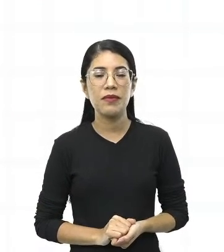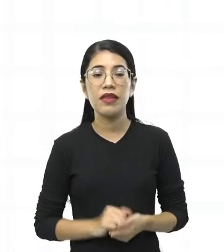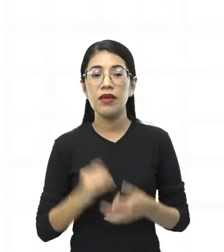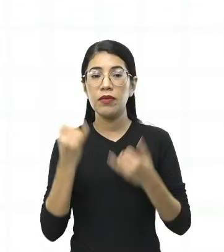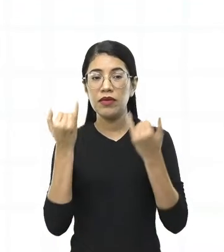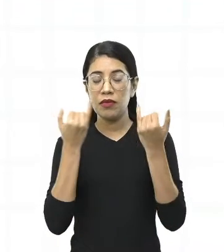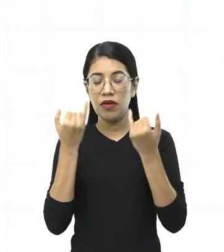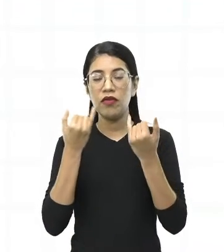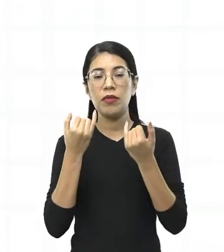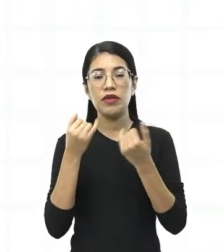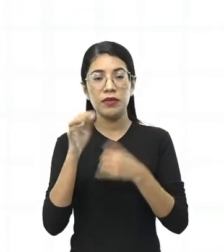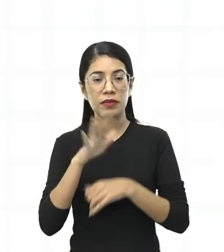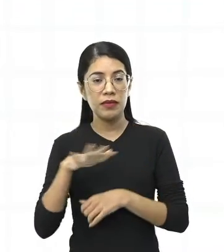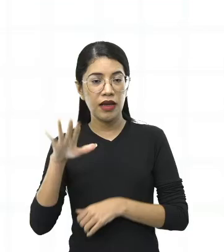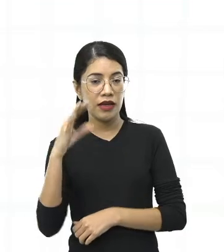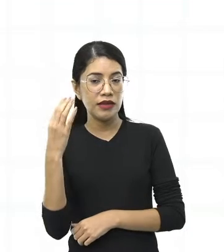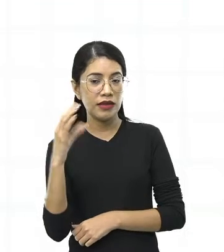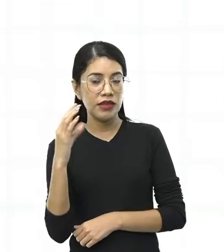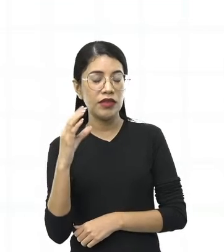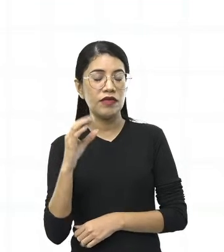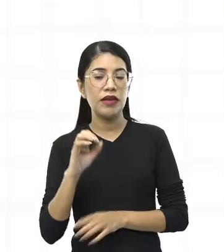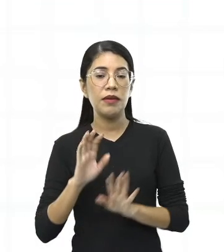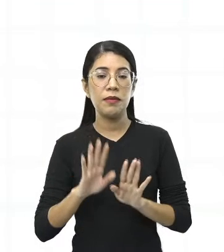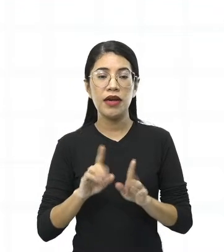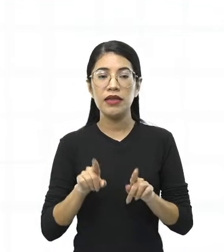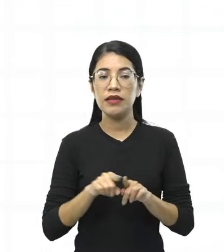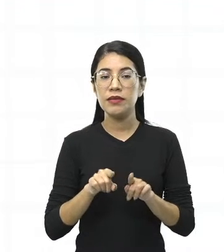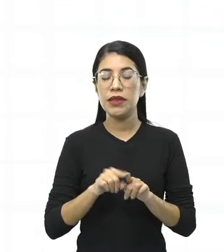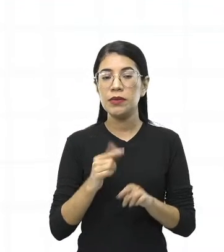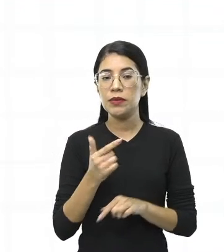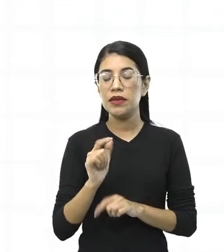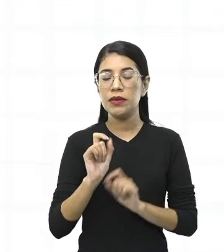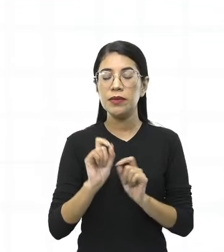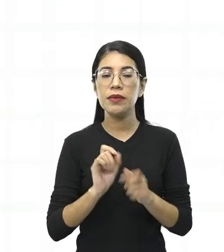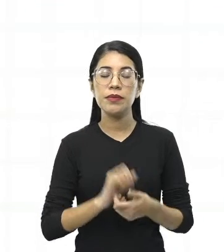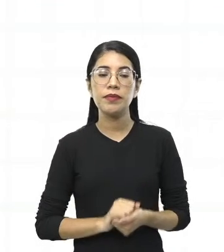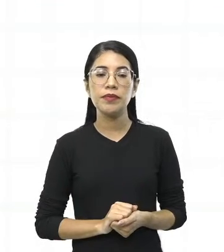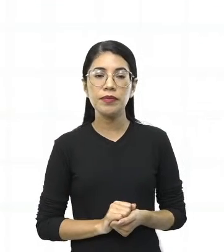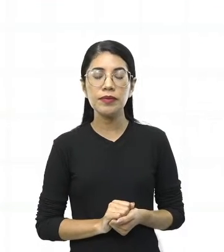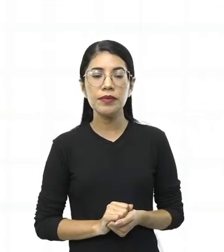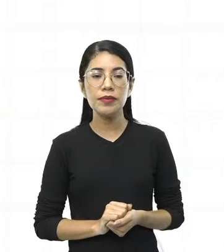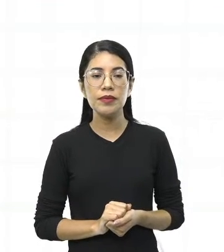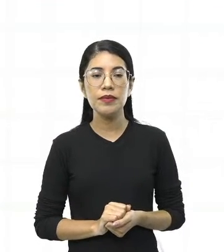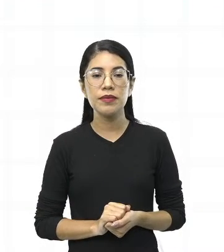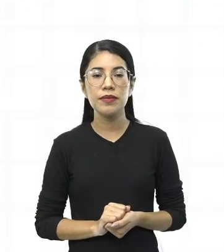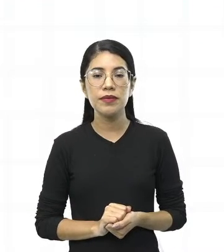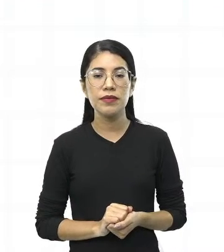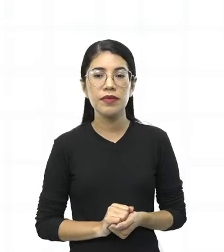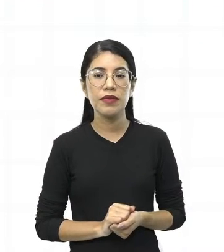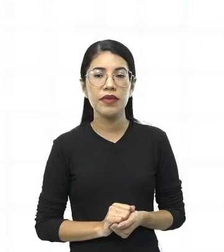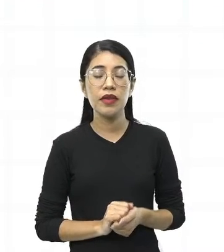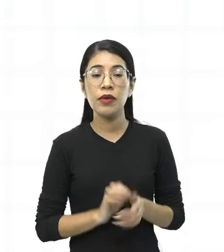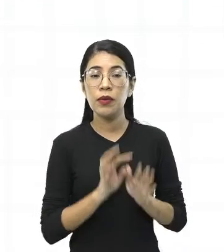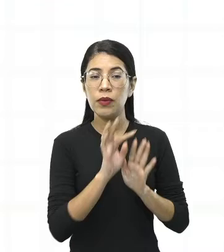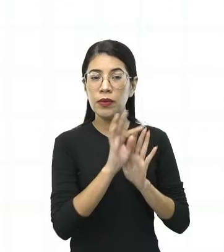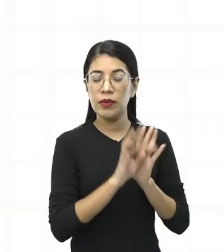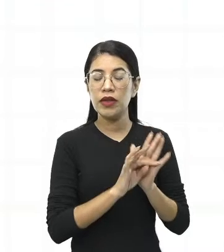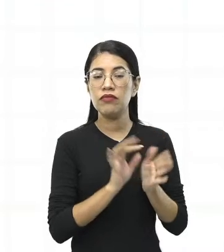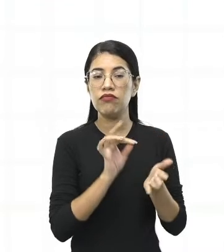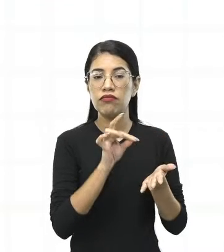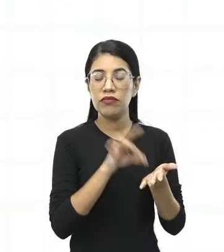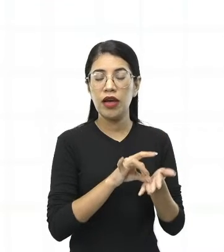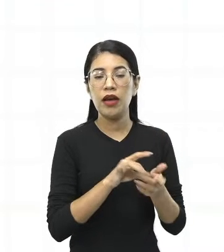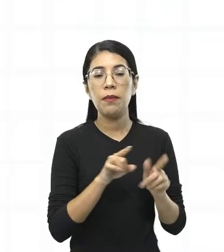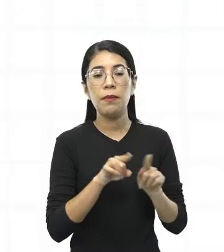mais científica, né? Lógico que eu não tenho aí elementos do texto original, mas eu